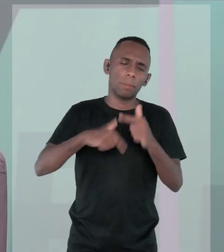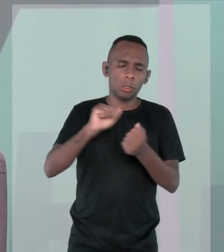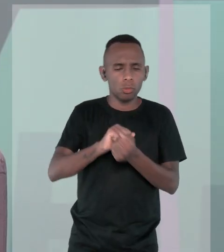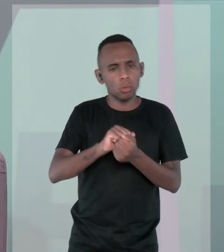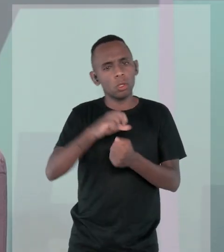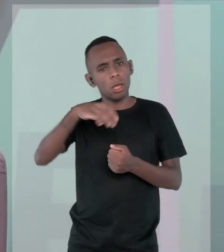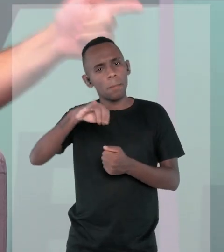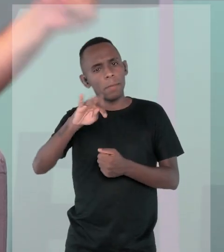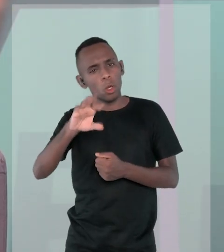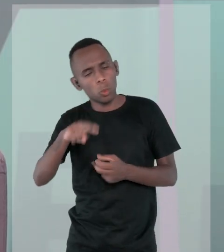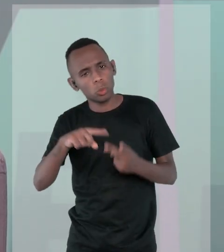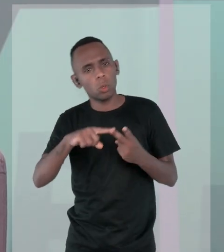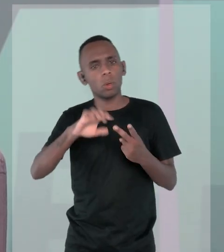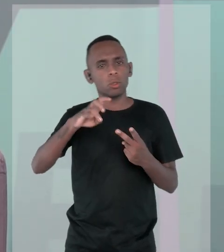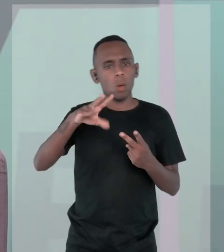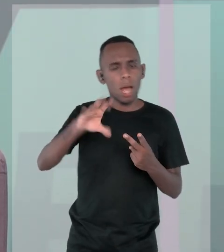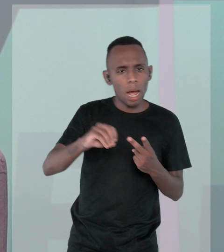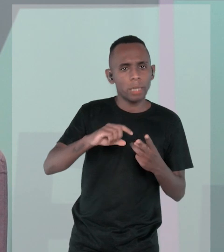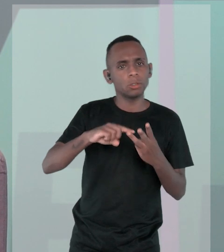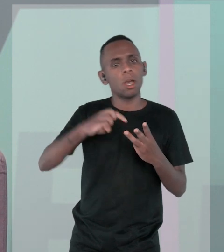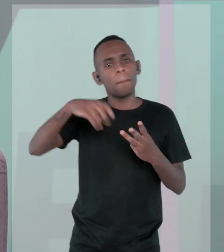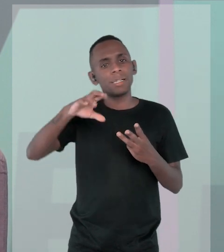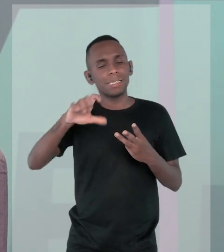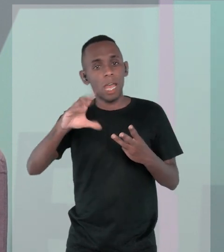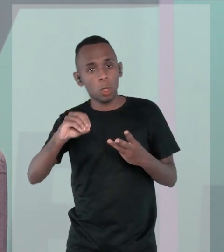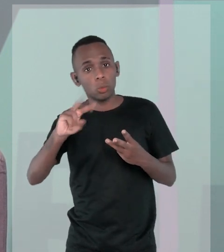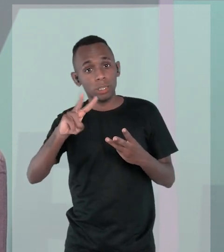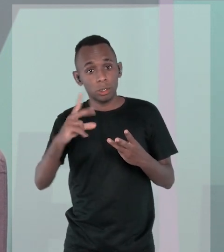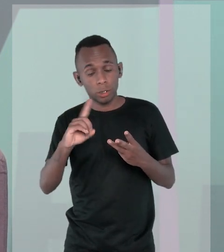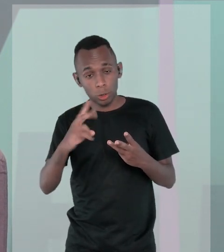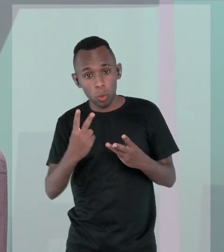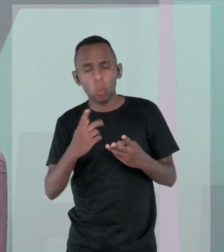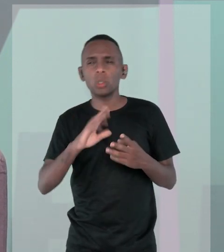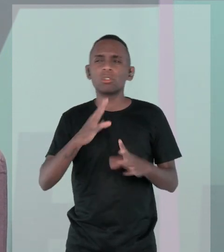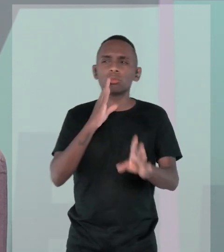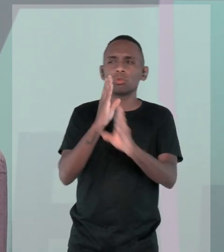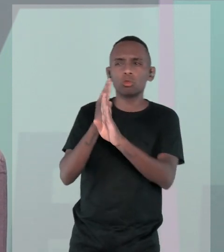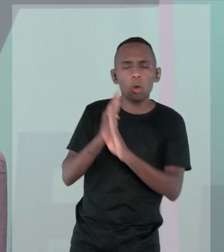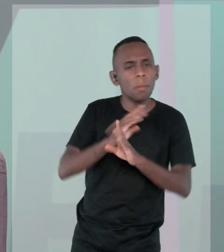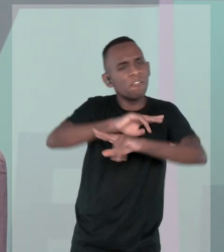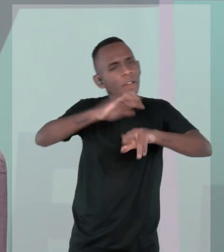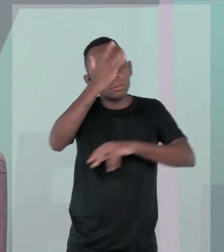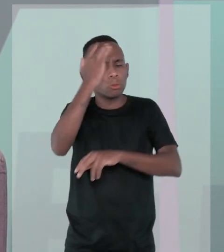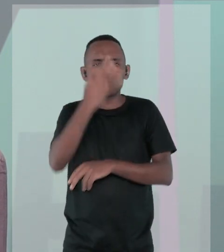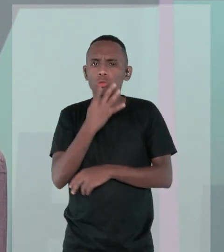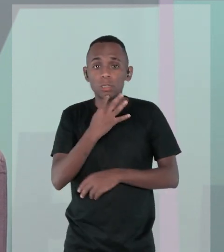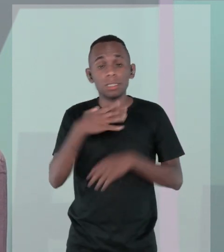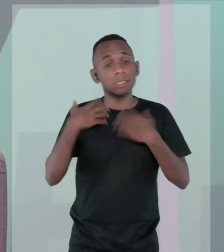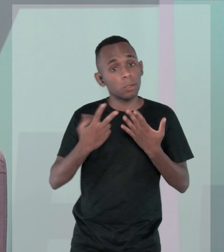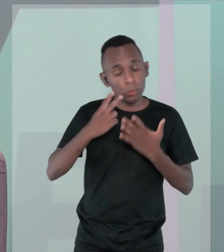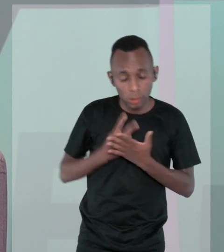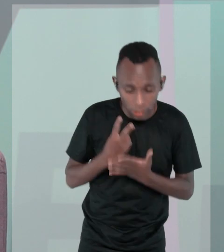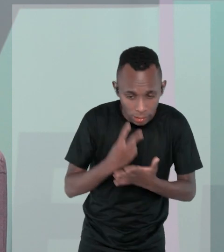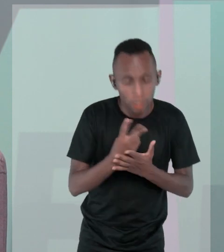Nascimento, Eduardo Janete, Marcelo D2, descobri um monte de gente que eu não conhecia. Então, Sempre um